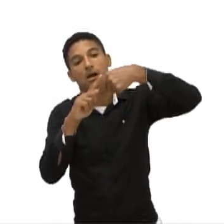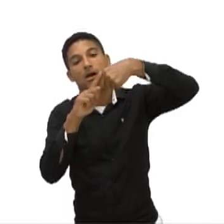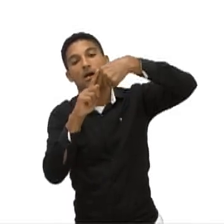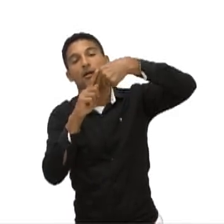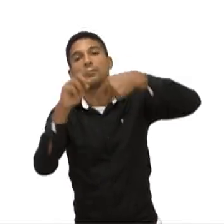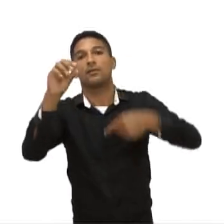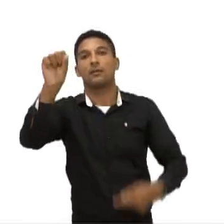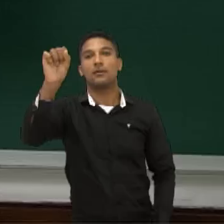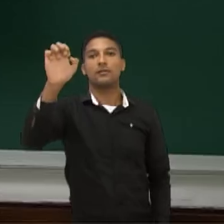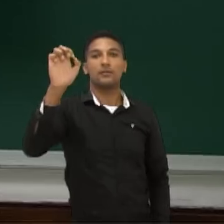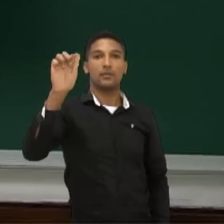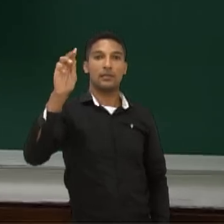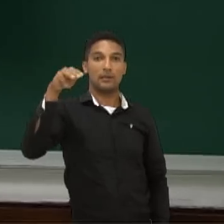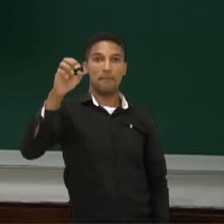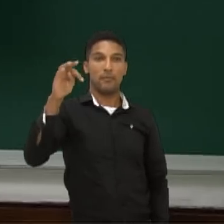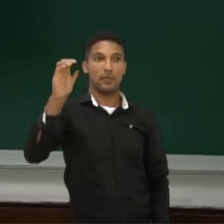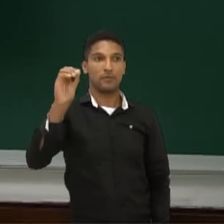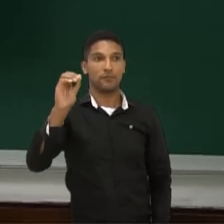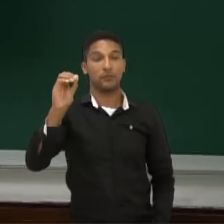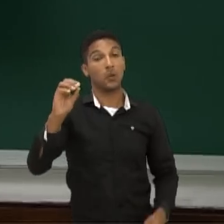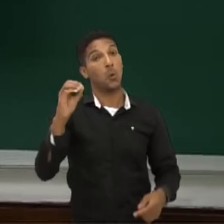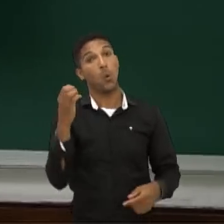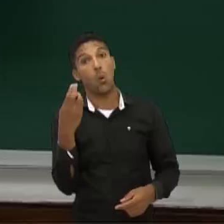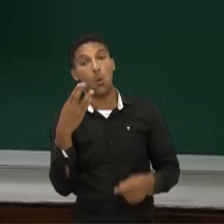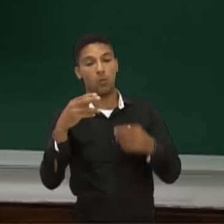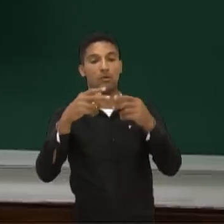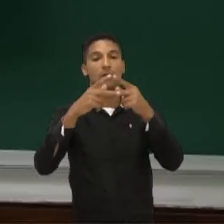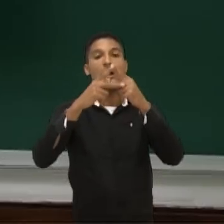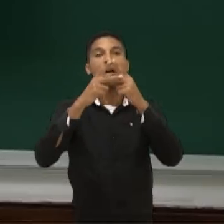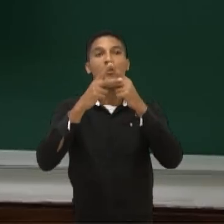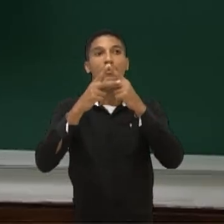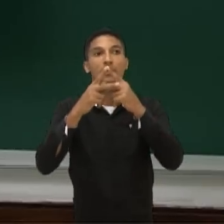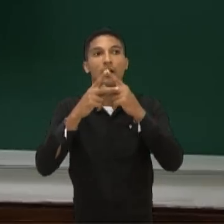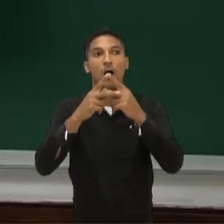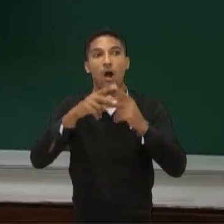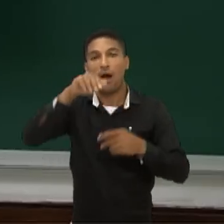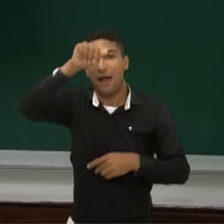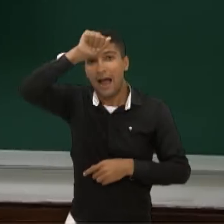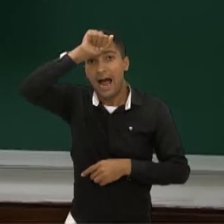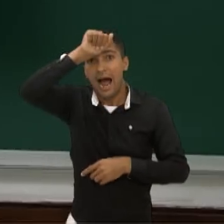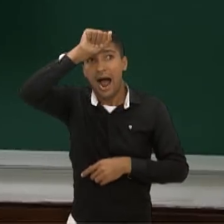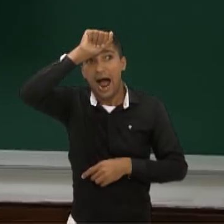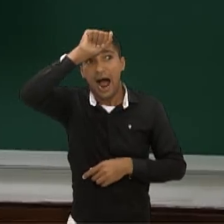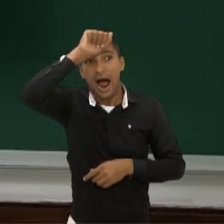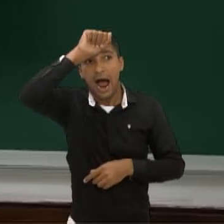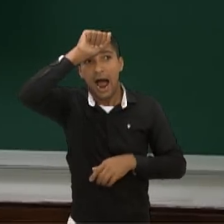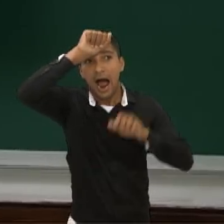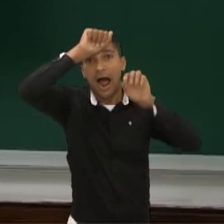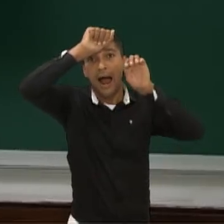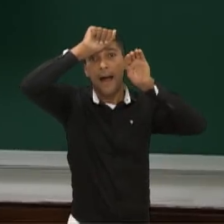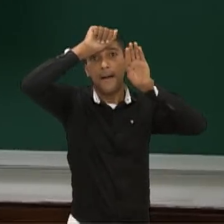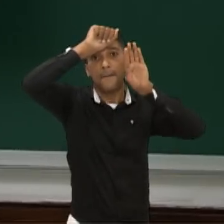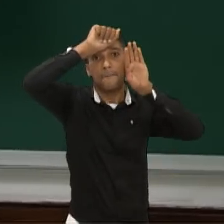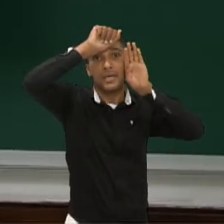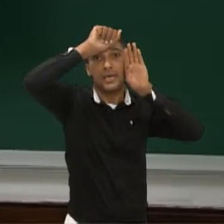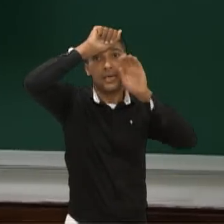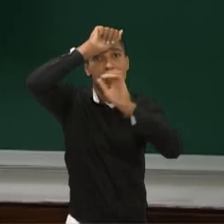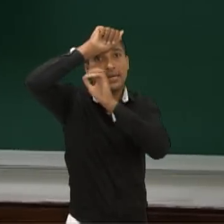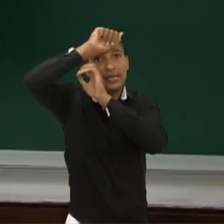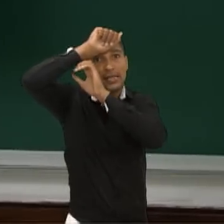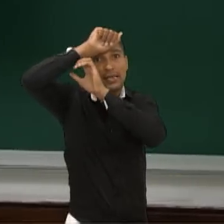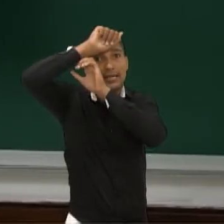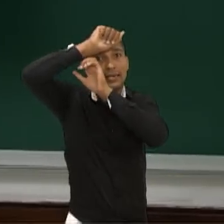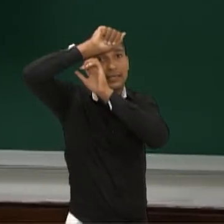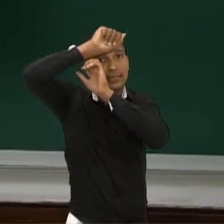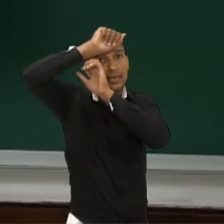eu também tenho um segmento que vai de B até C. Mas posso fazer o contrário, professora? Pode. Olha só como que a professora colocou aqui. Um segmento que vai de A